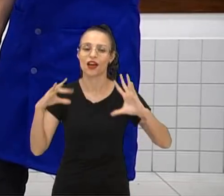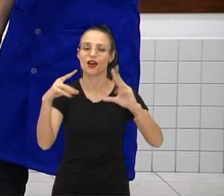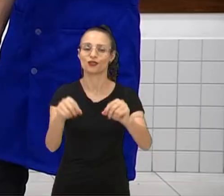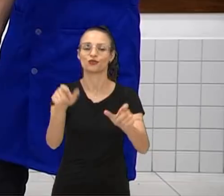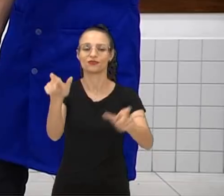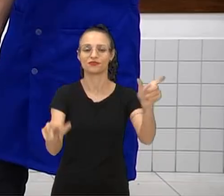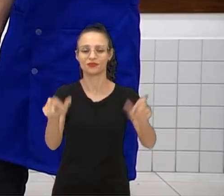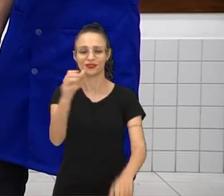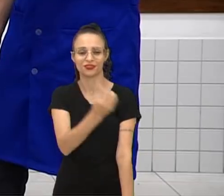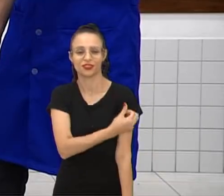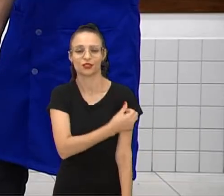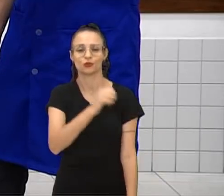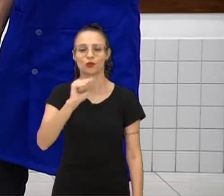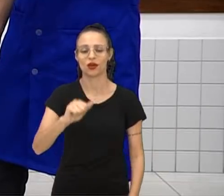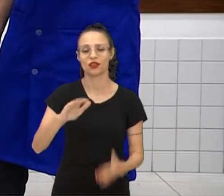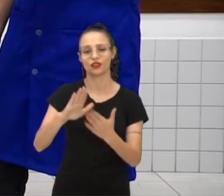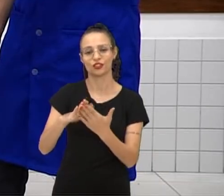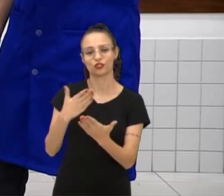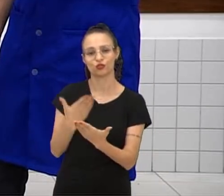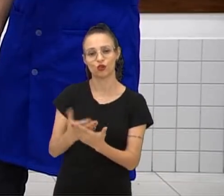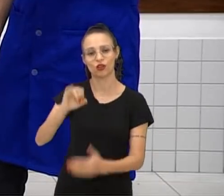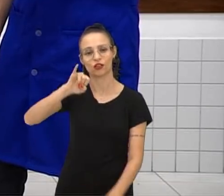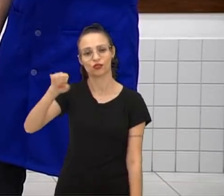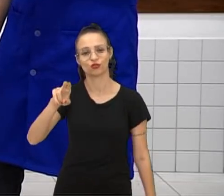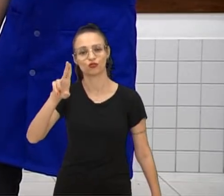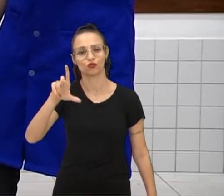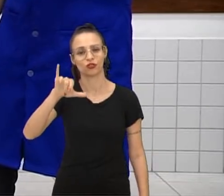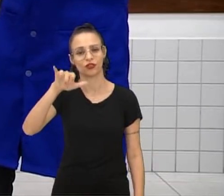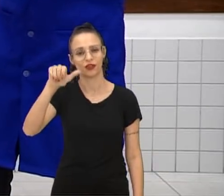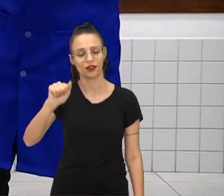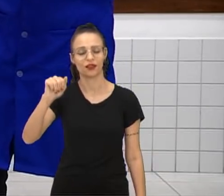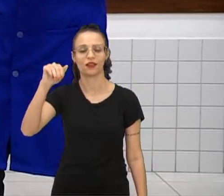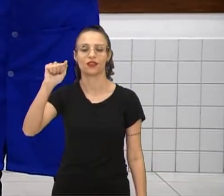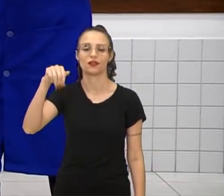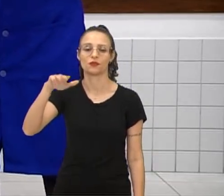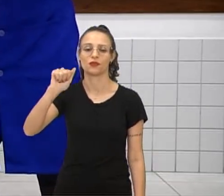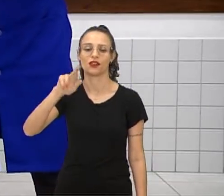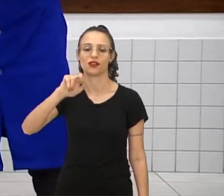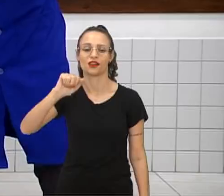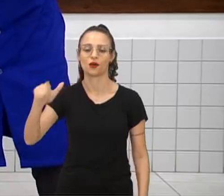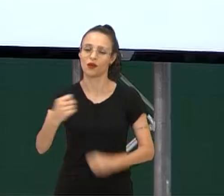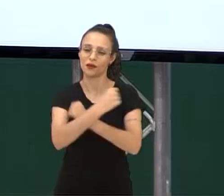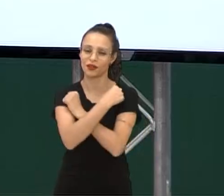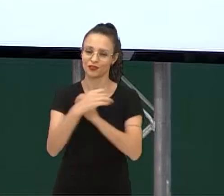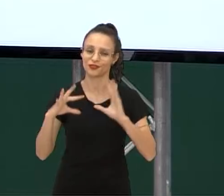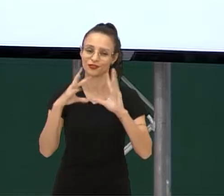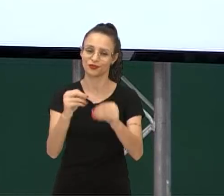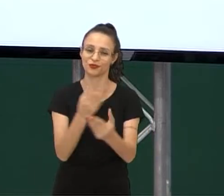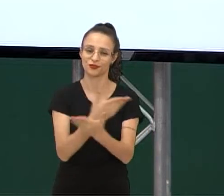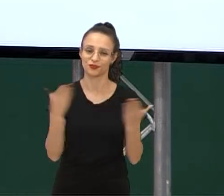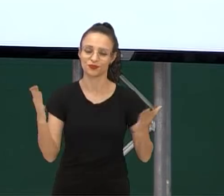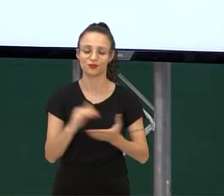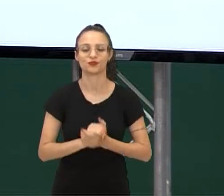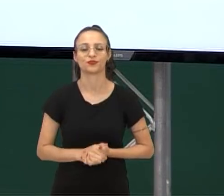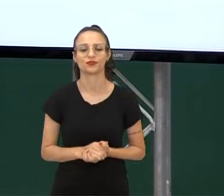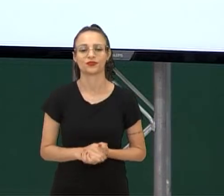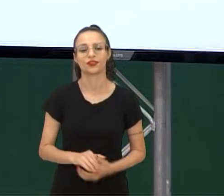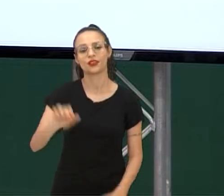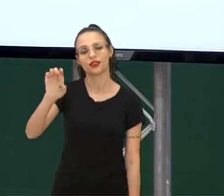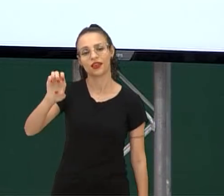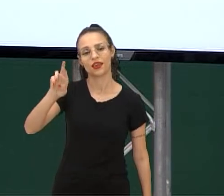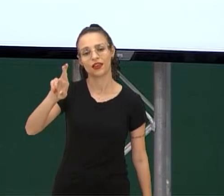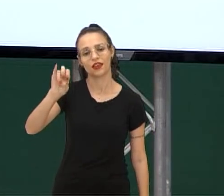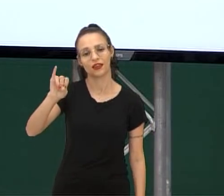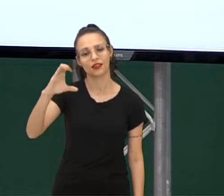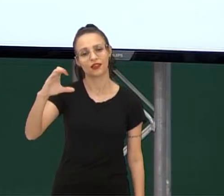lá do 6º A da Escola Júlia Amaral. Então, um grande abraço para vocês lá da Júlia Amaral. E também o Eric Cauã